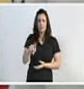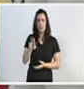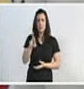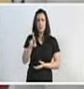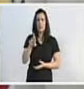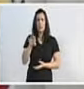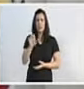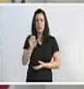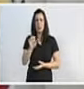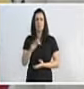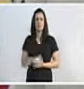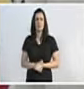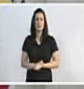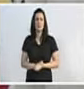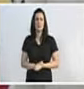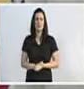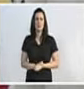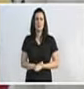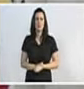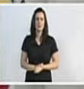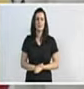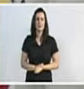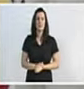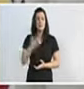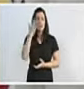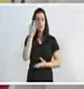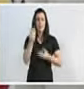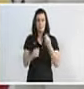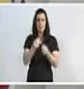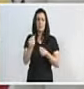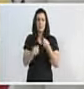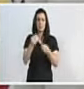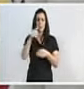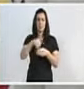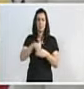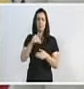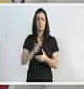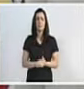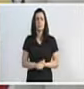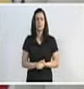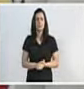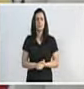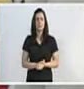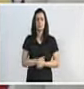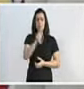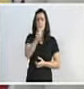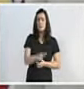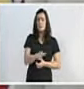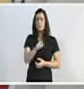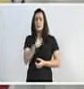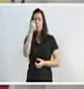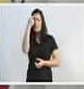nome à disposição e de saber, na verdade, como que é o eleitor. Sentir na pele como que é o eleitor, né? Como o eleitor